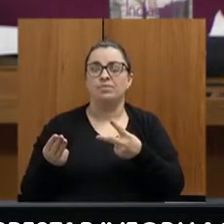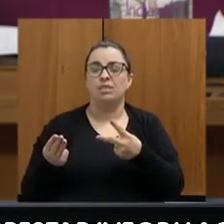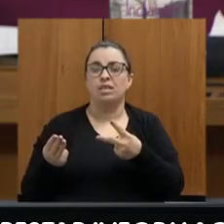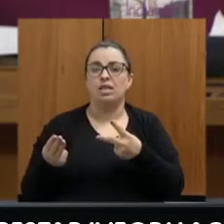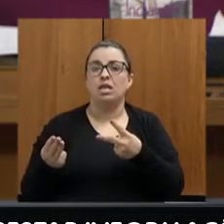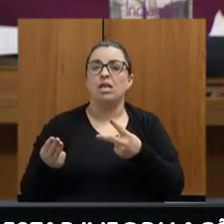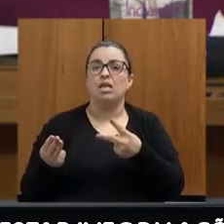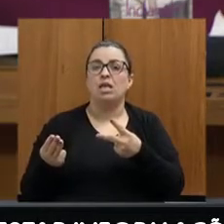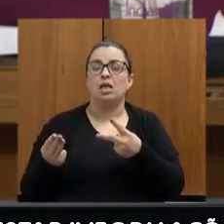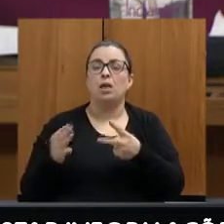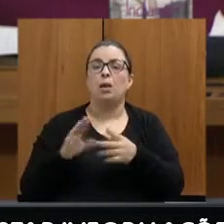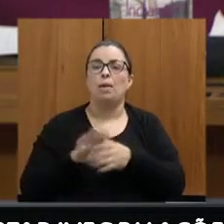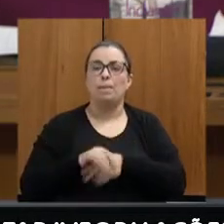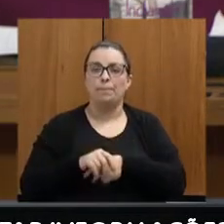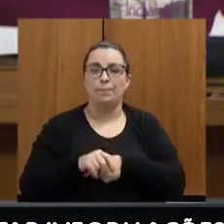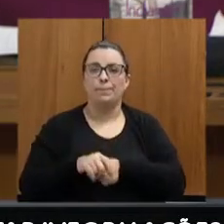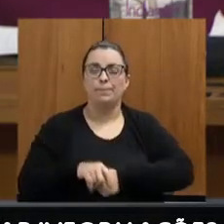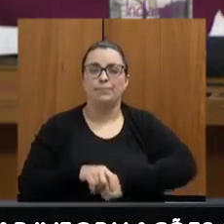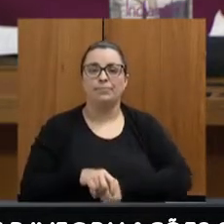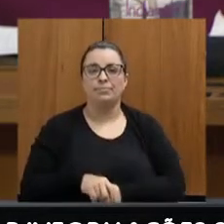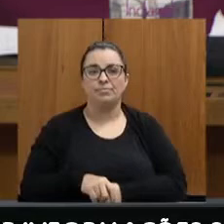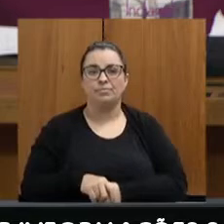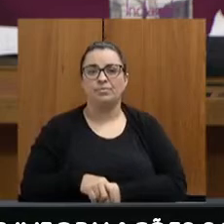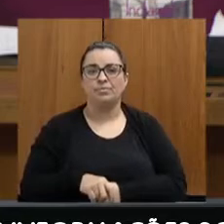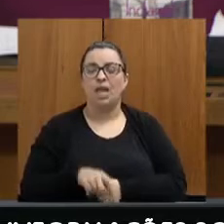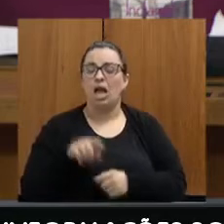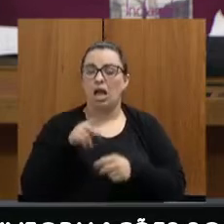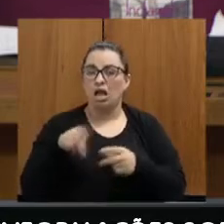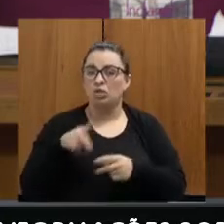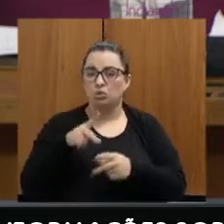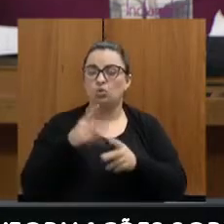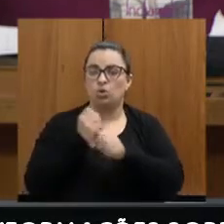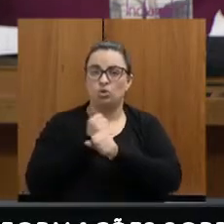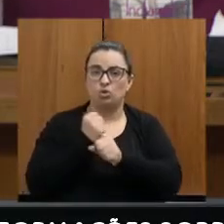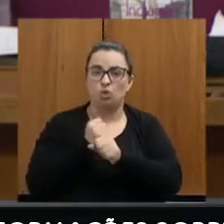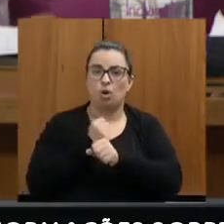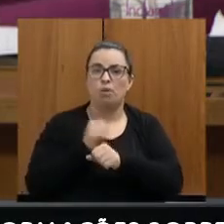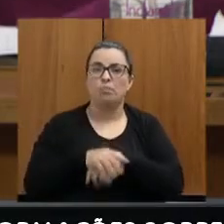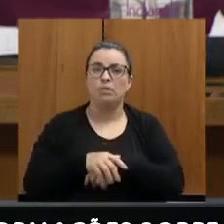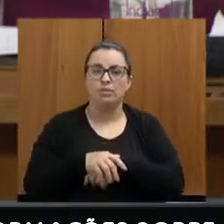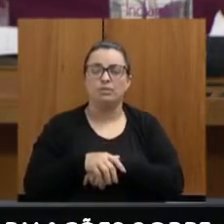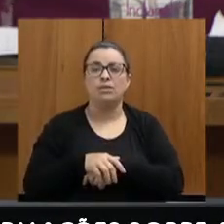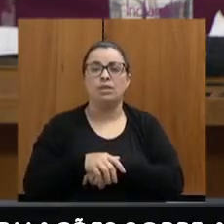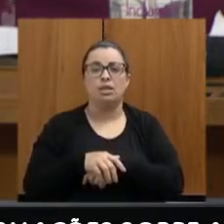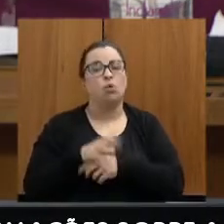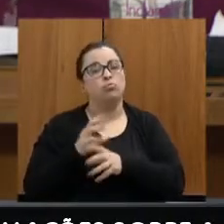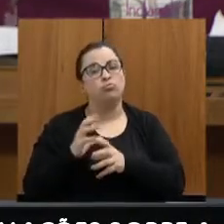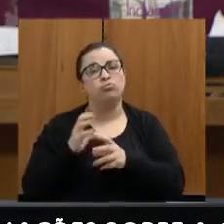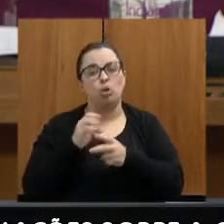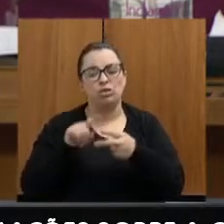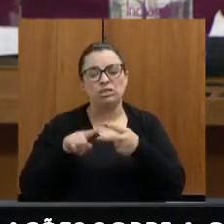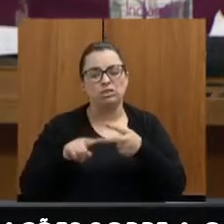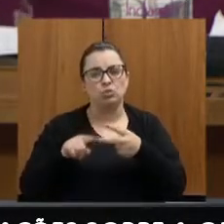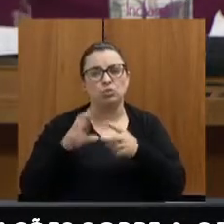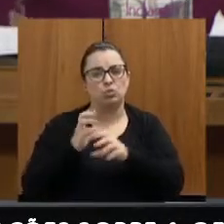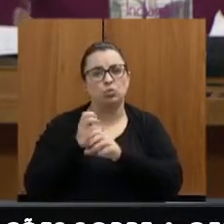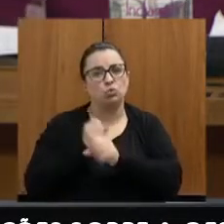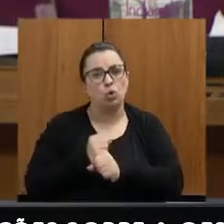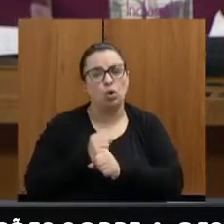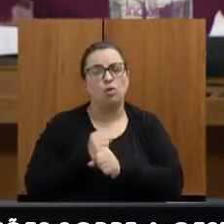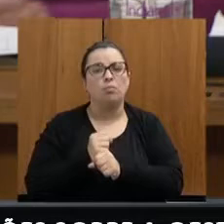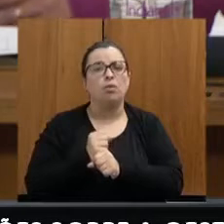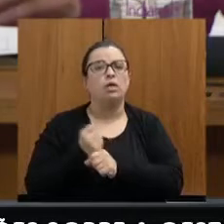Matias Cardoso até o perímetro urbano de Janaúba na então estamos falando aqui de um total de